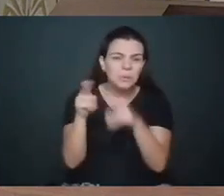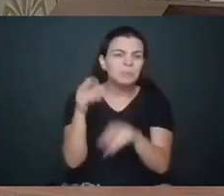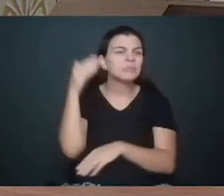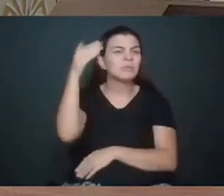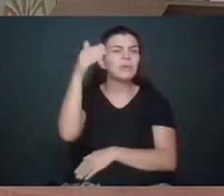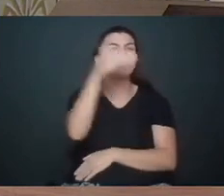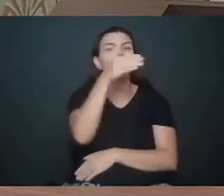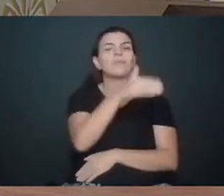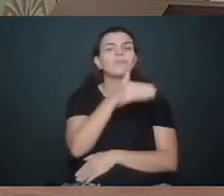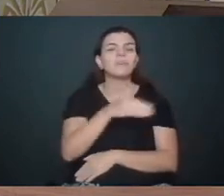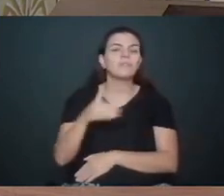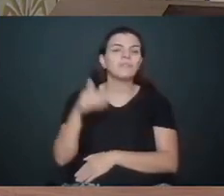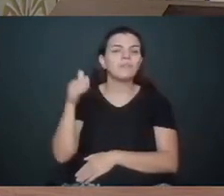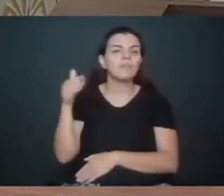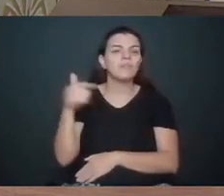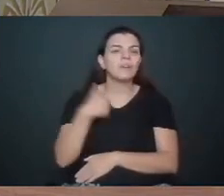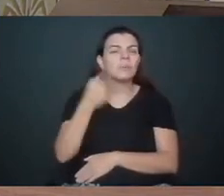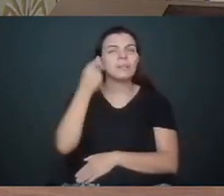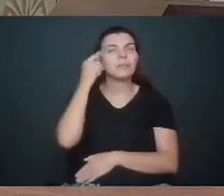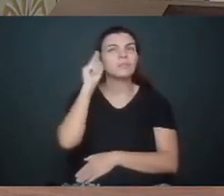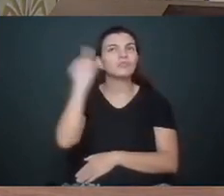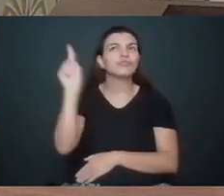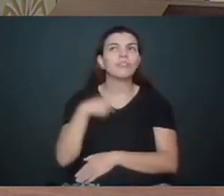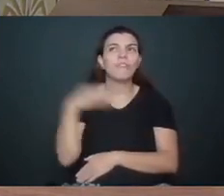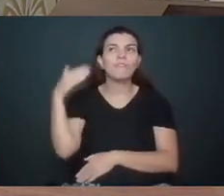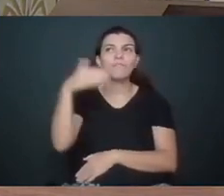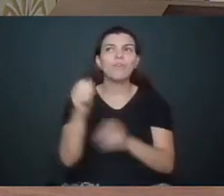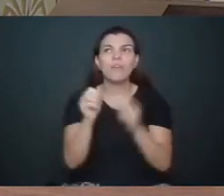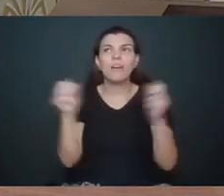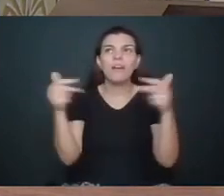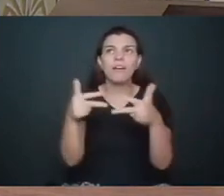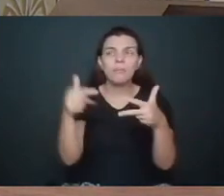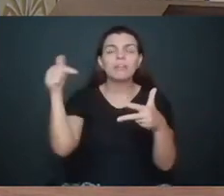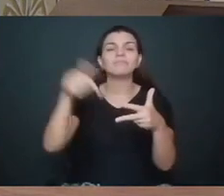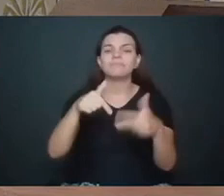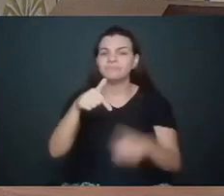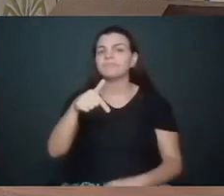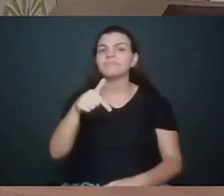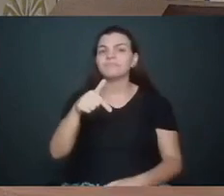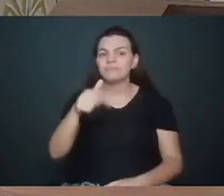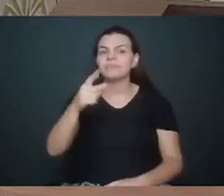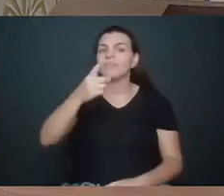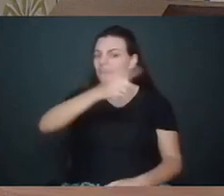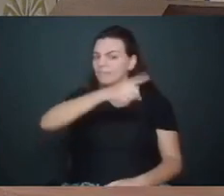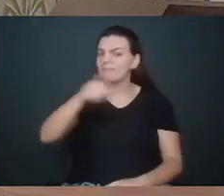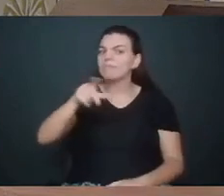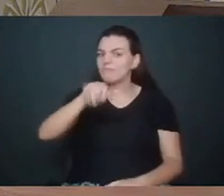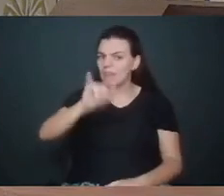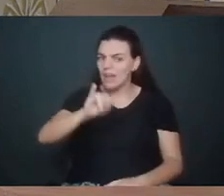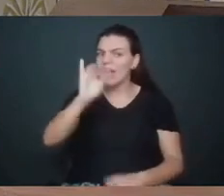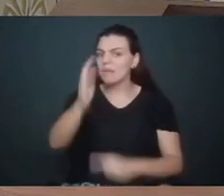dia que eu for na nossa Câmara Municipal, lá todo mundo vai raciocinar. Vai